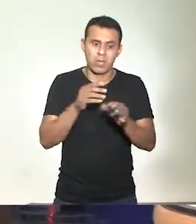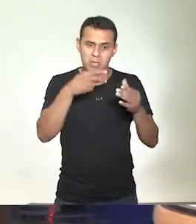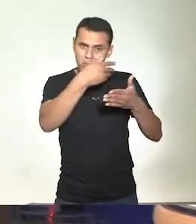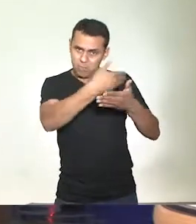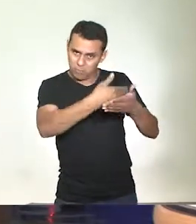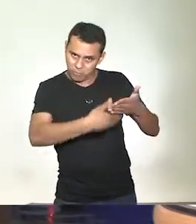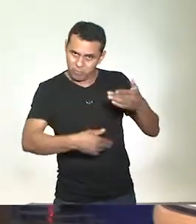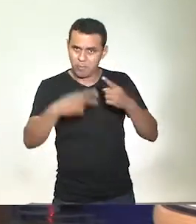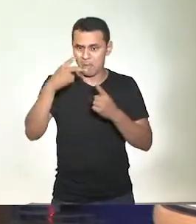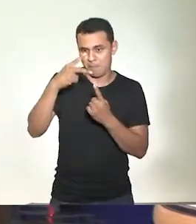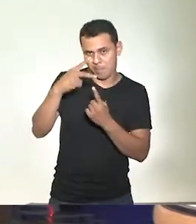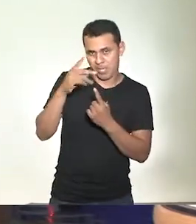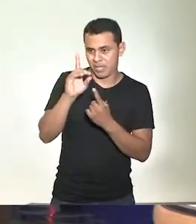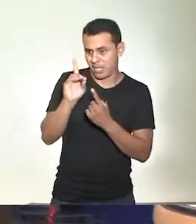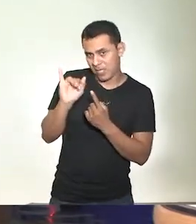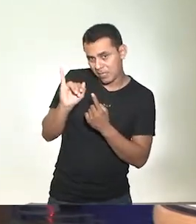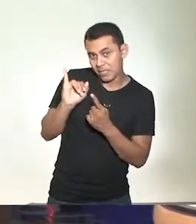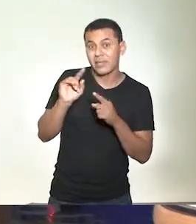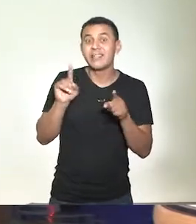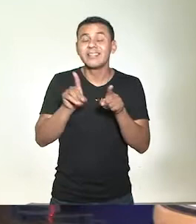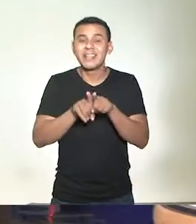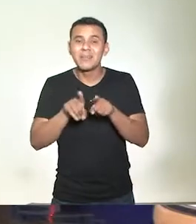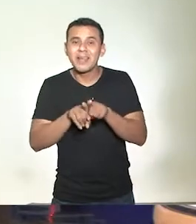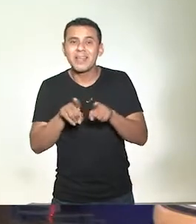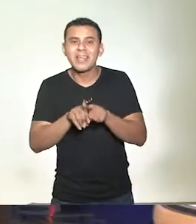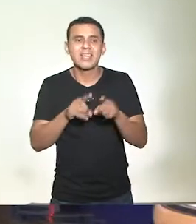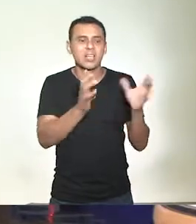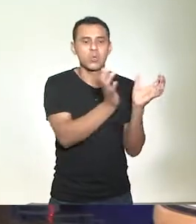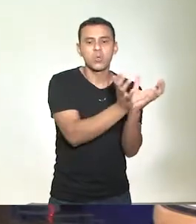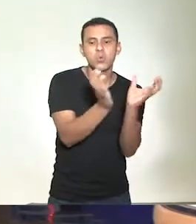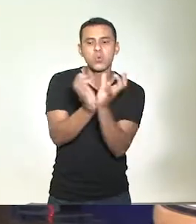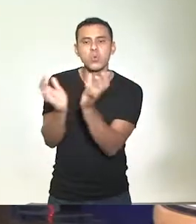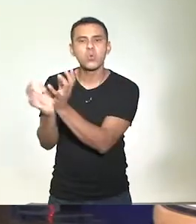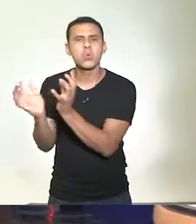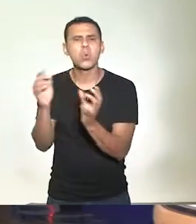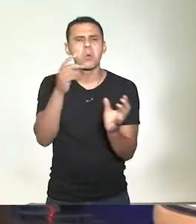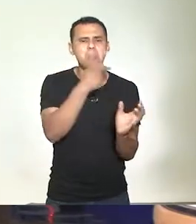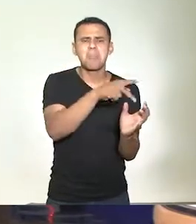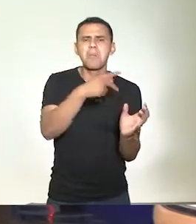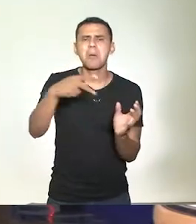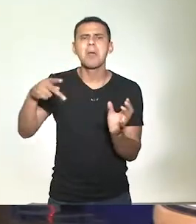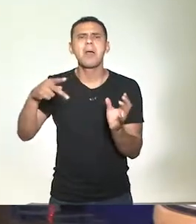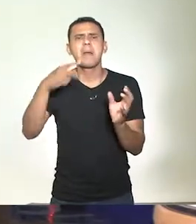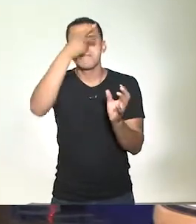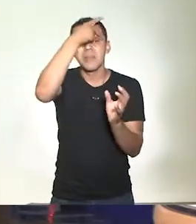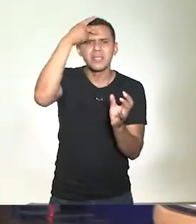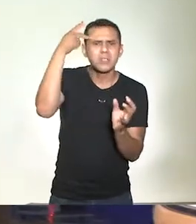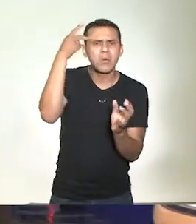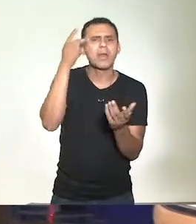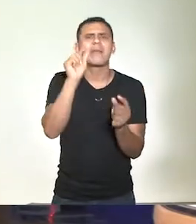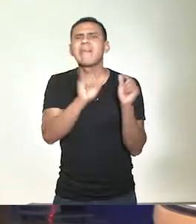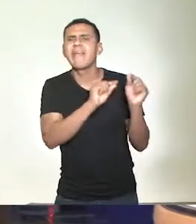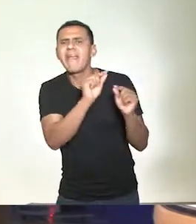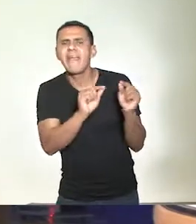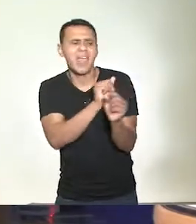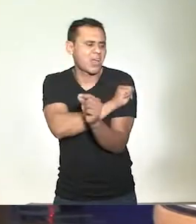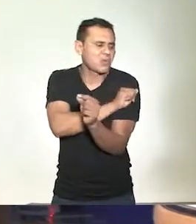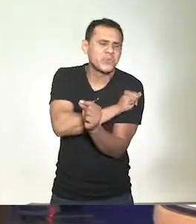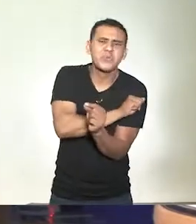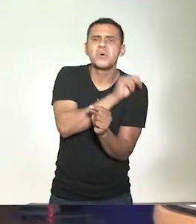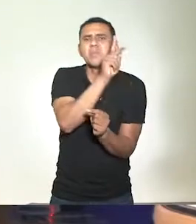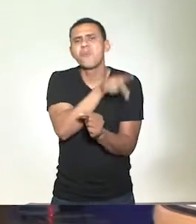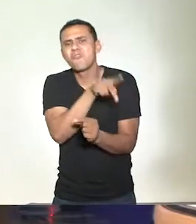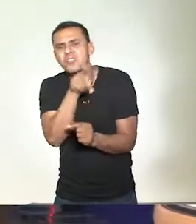elaboração do PDI e também da Constituição dessas comissões né que é uma comissão comissões formadas por alunos